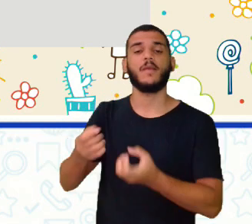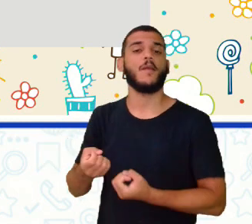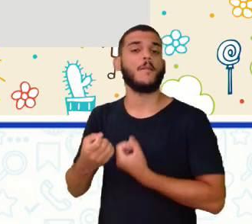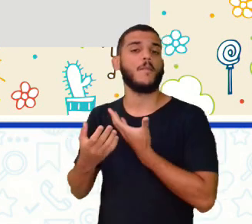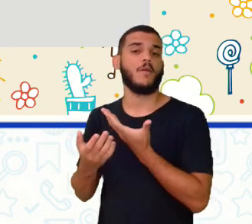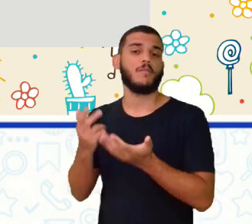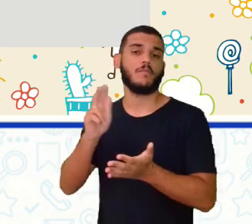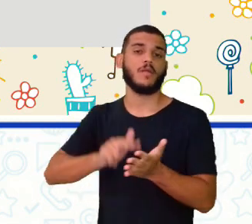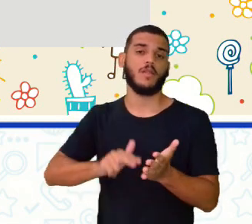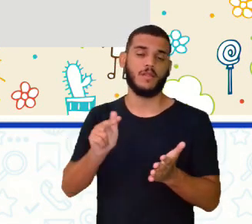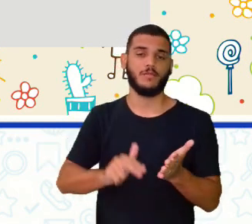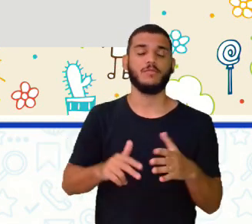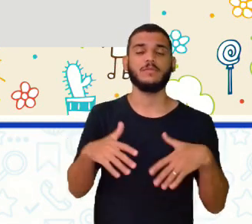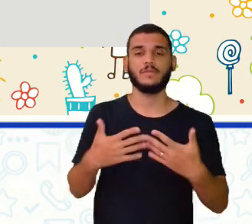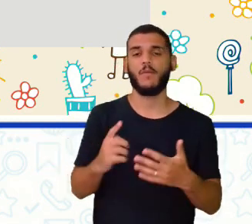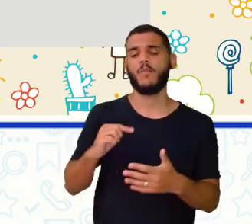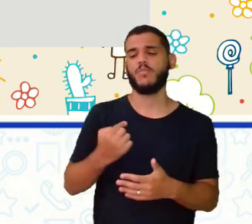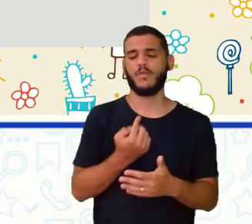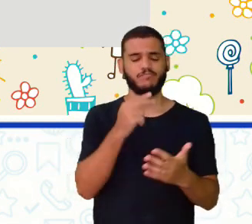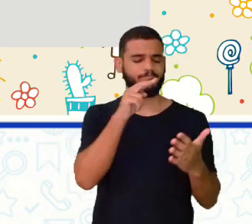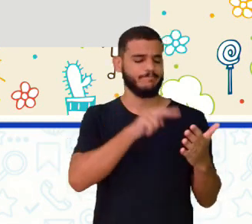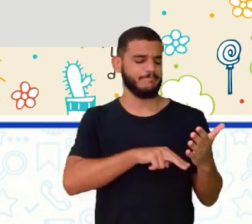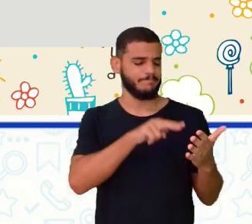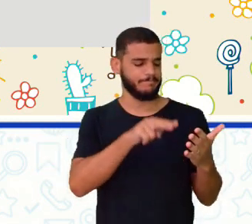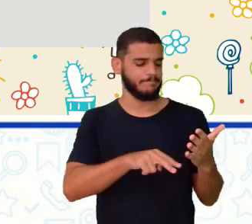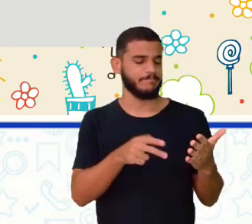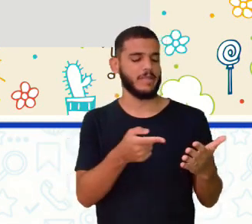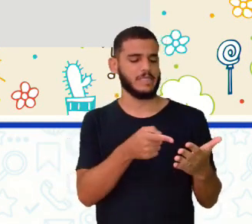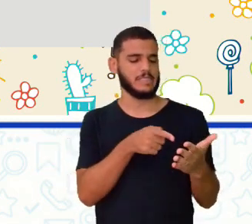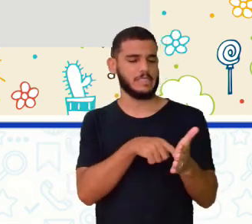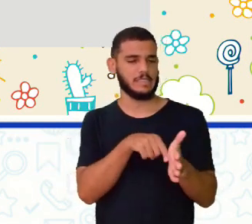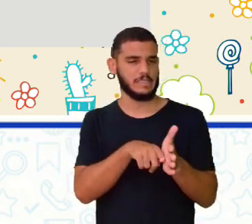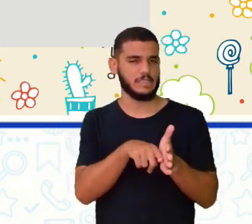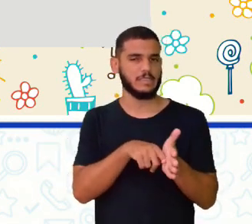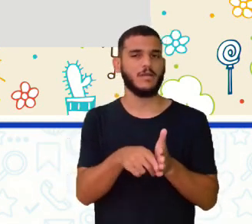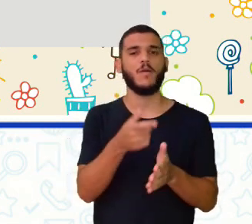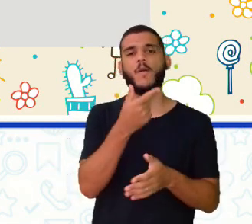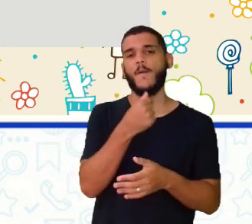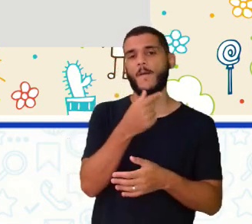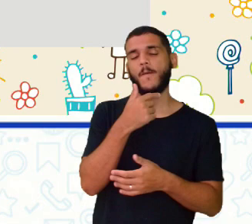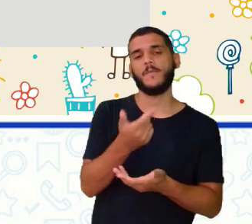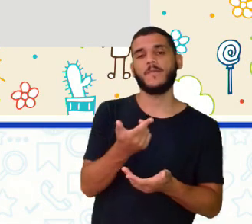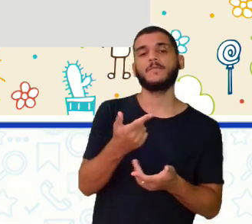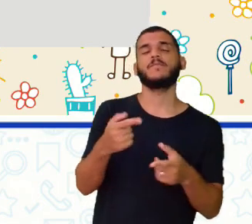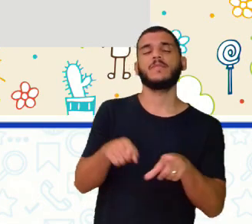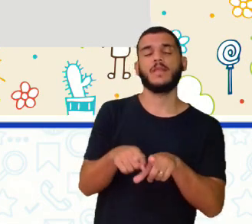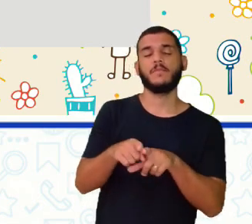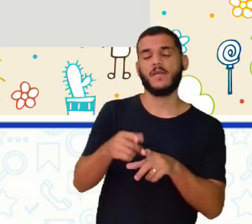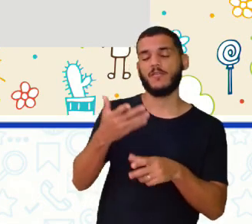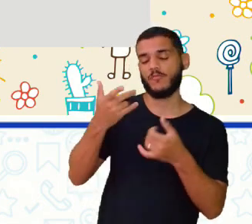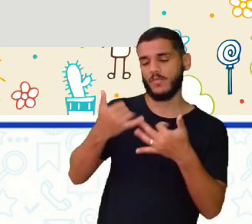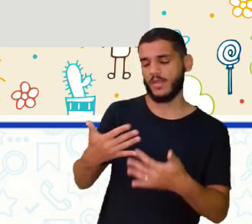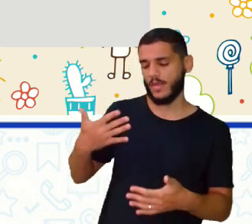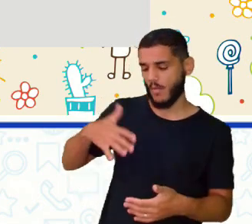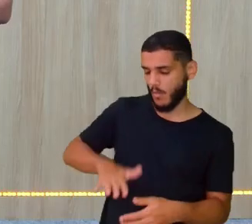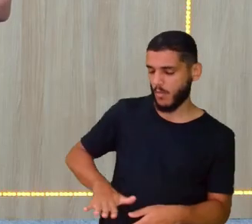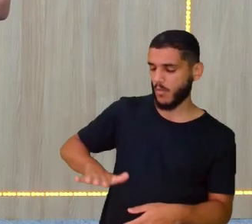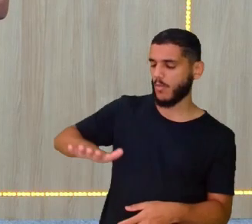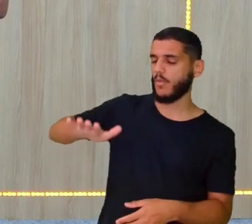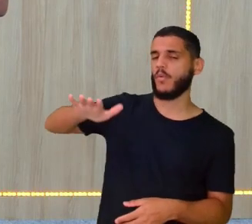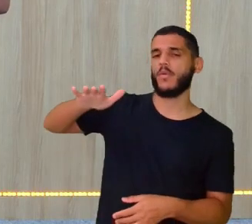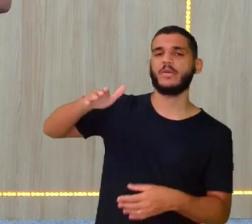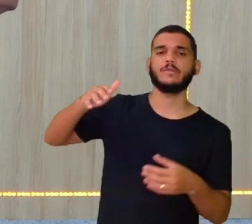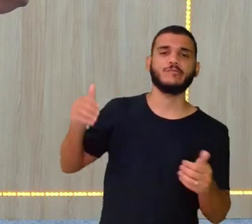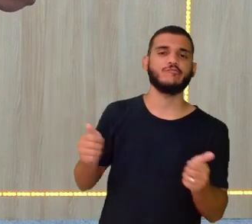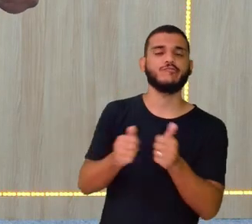que leram? Então, nós lemos, não é, um poema de Manuel de Barros, quando ele diz que cresceu entre as